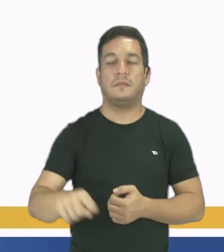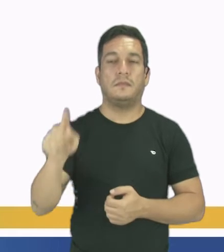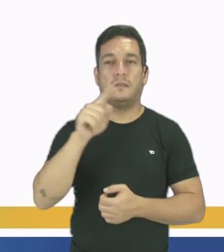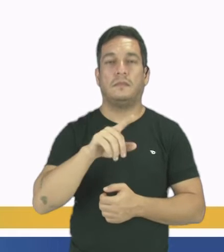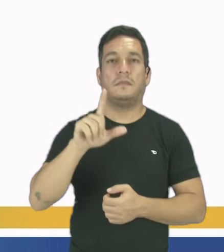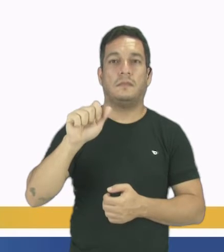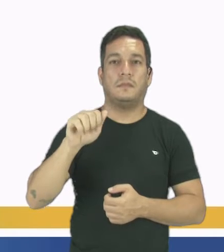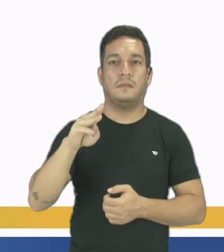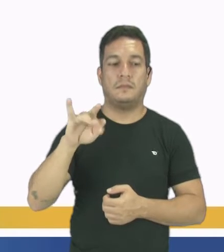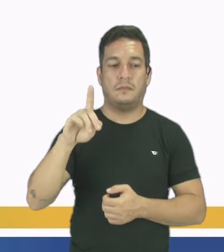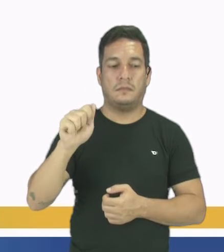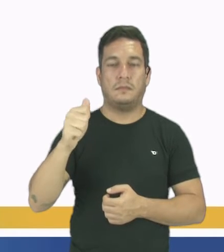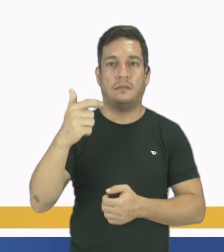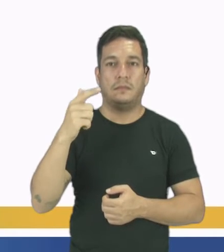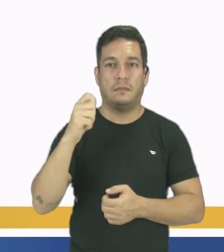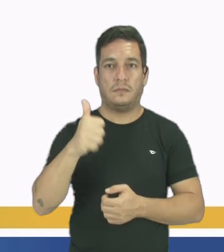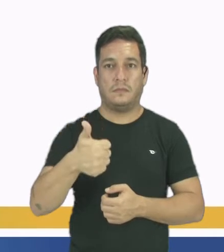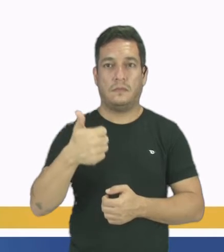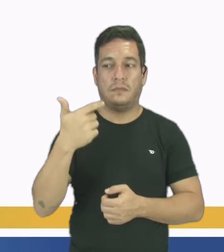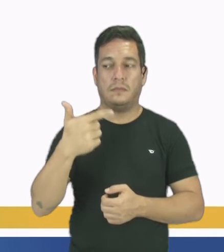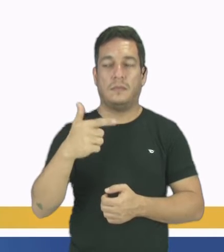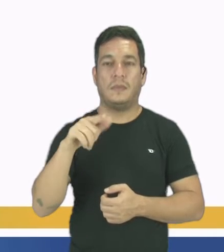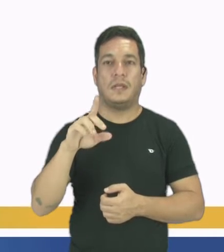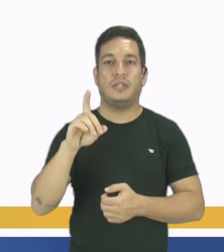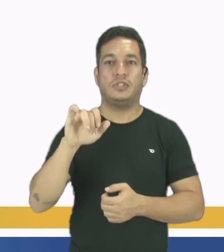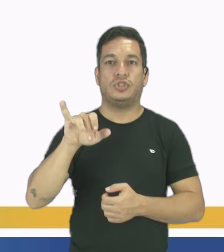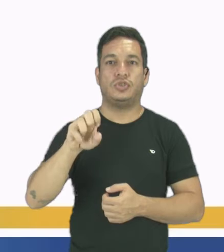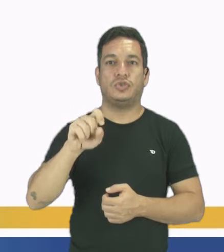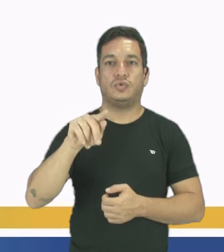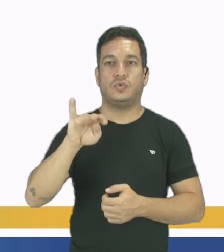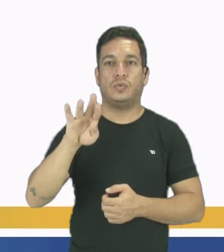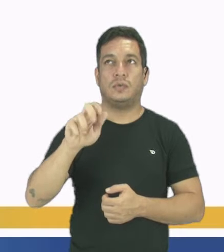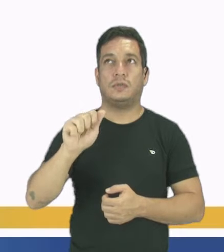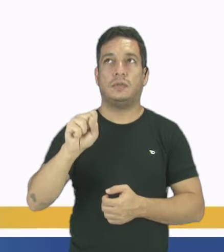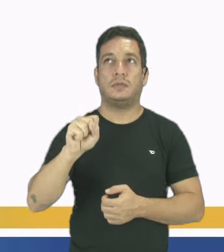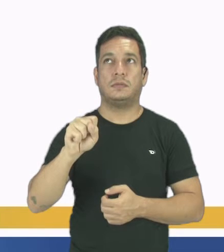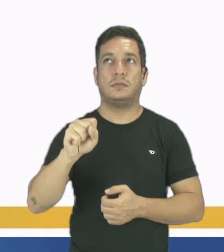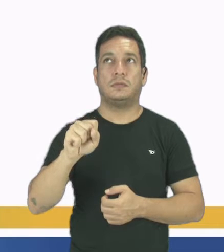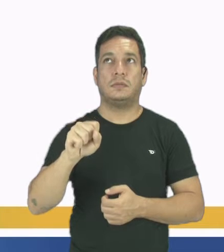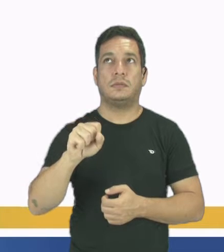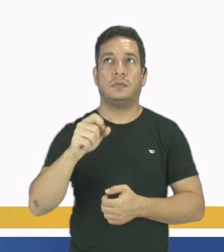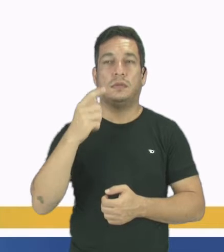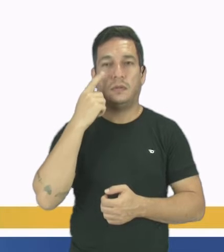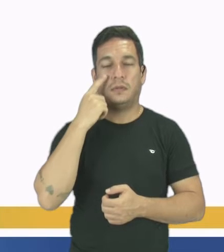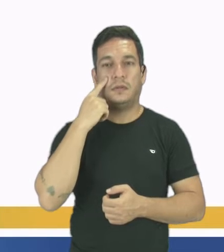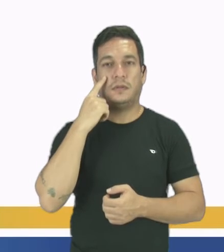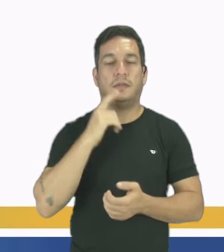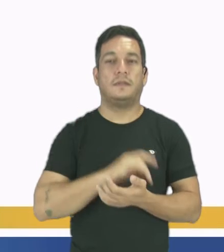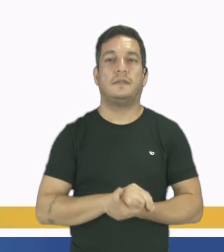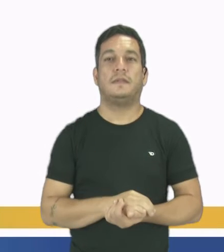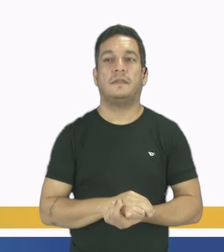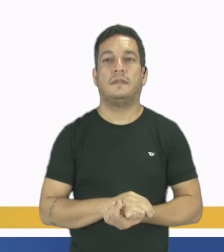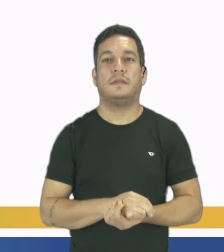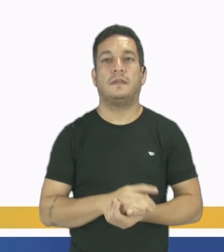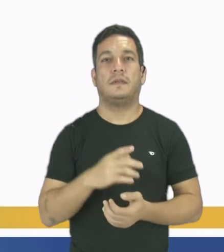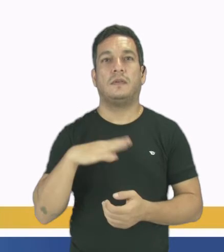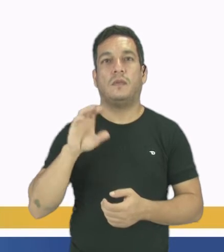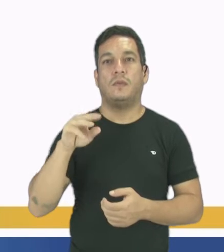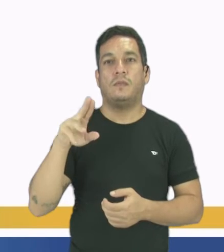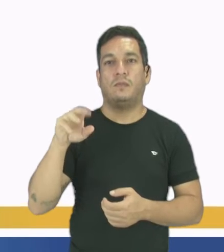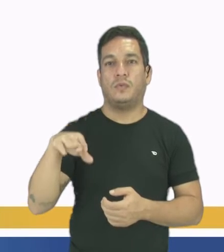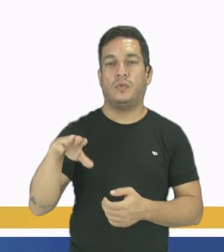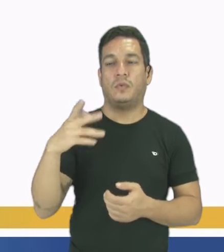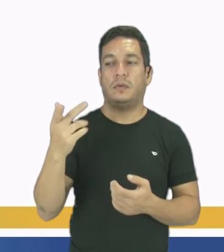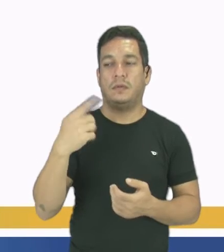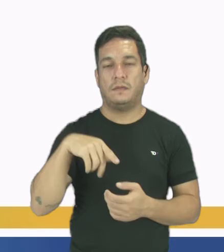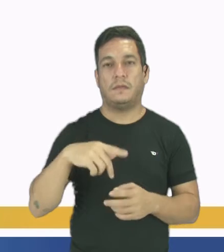de lambda 1 e lambda 2 são disjuntas. Então, nesse caso, elas não têm ponto em comum.